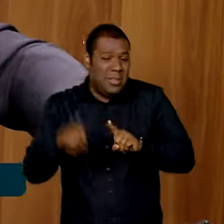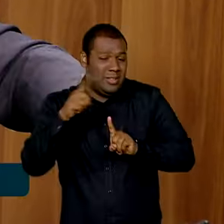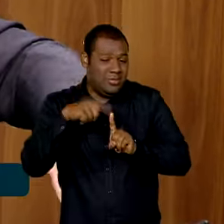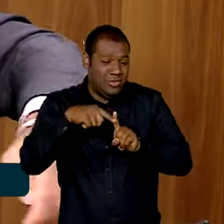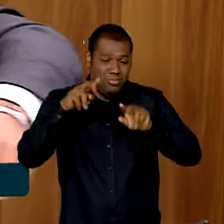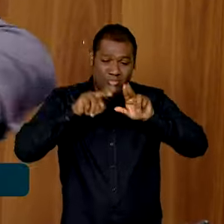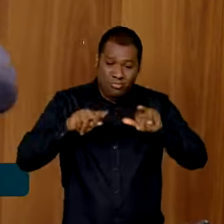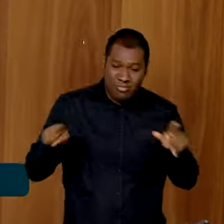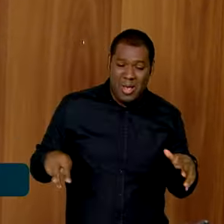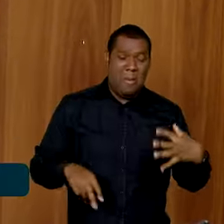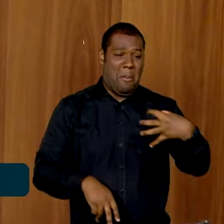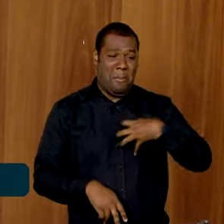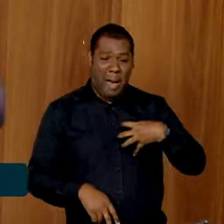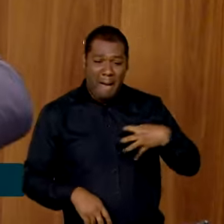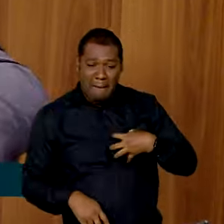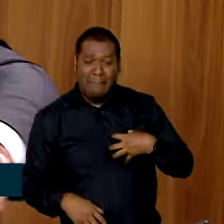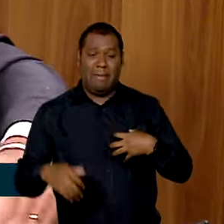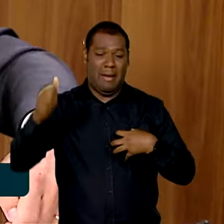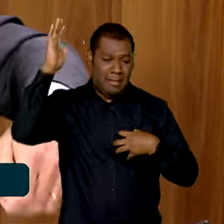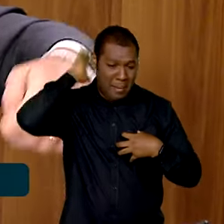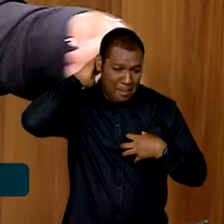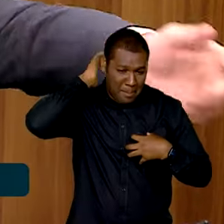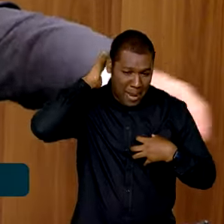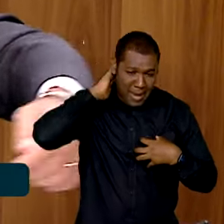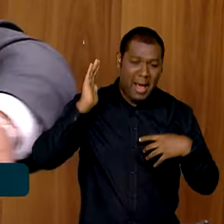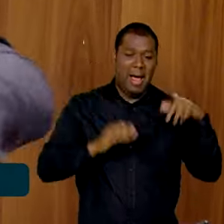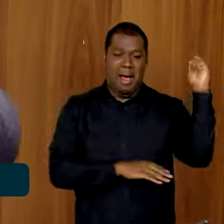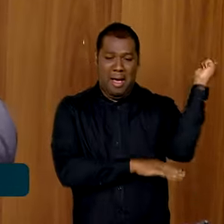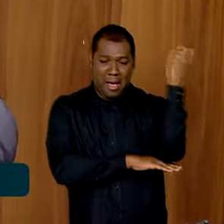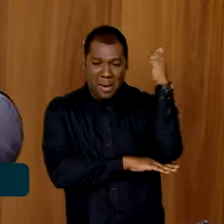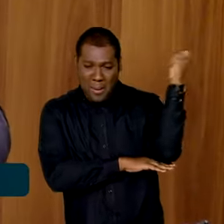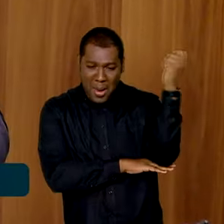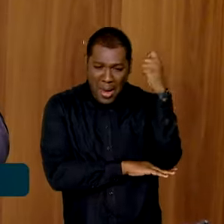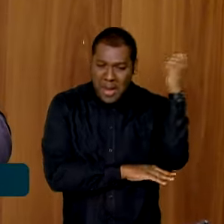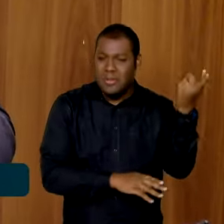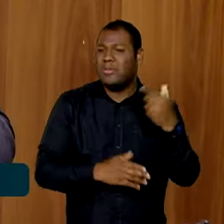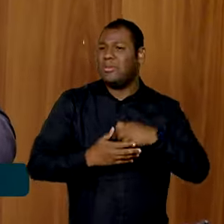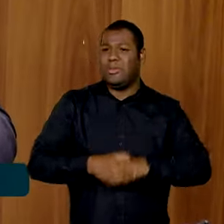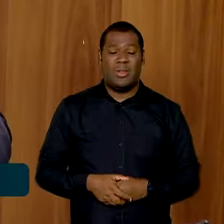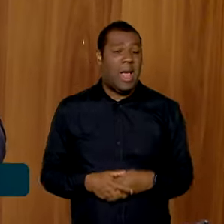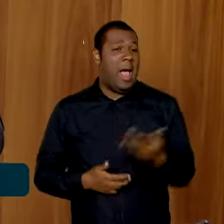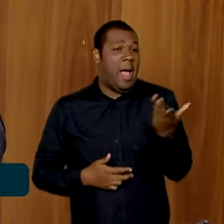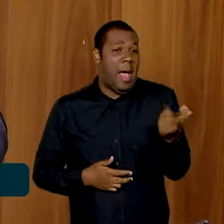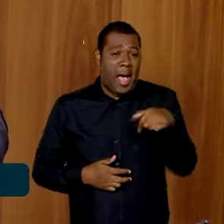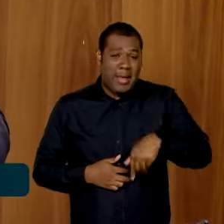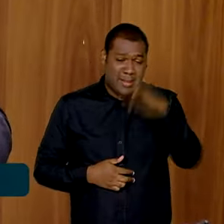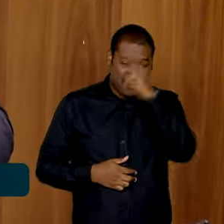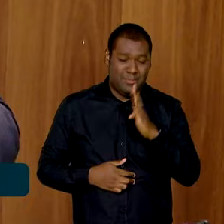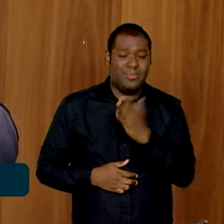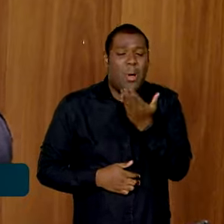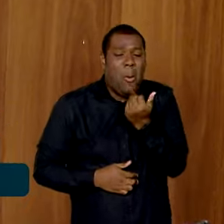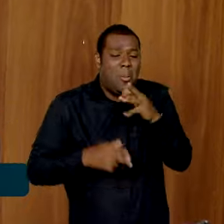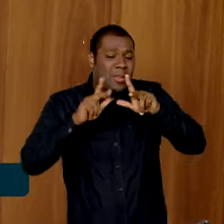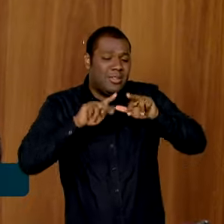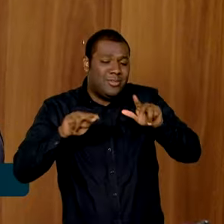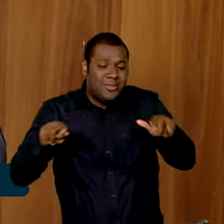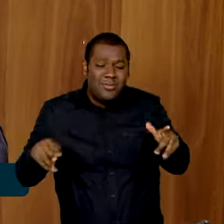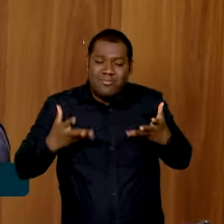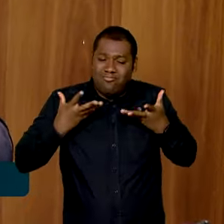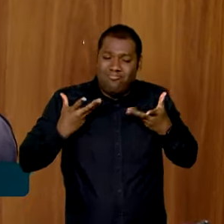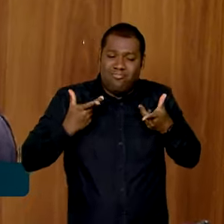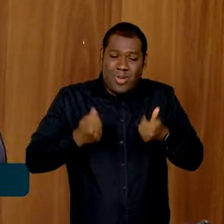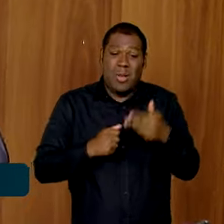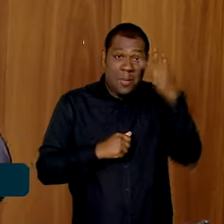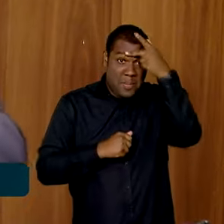prato na Bahia é outro, o prato no Rio Grande do Sul é outro, e todos eles são extraordinários. Então, o Brasil é um país extraordinário que o mundo quer conhecer.